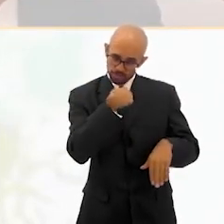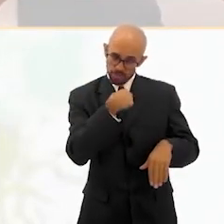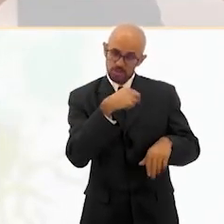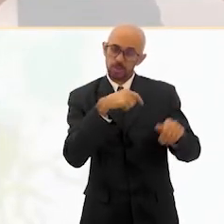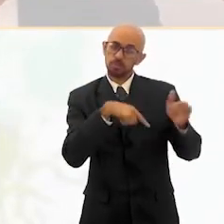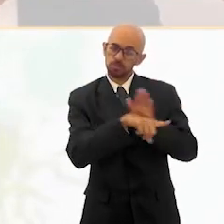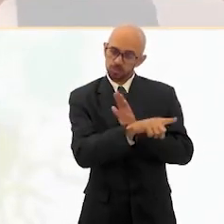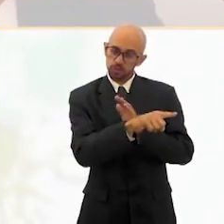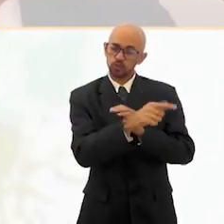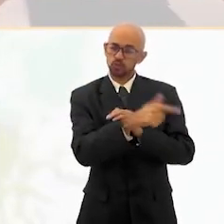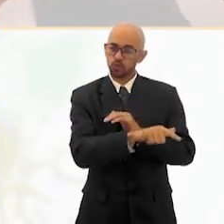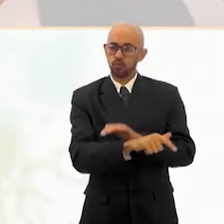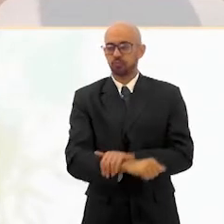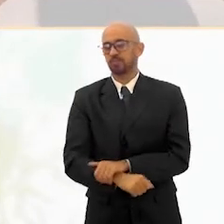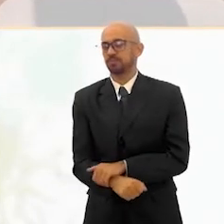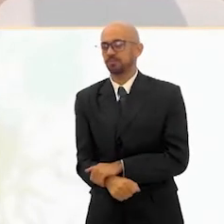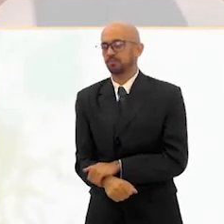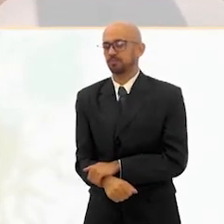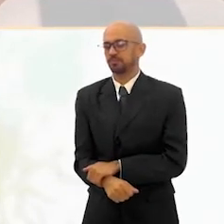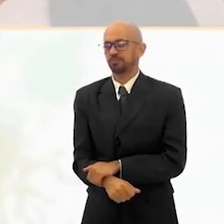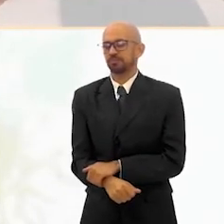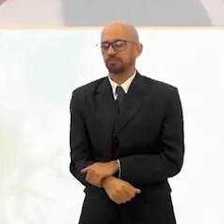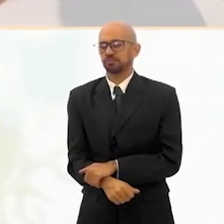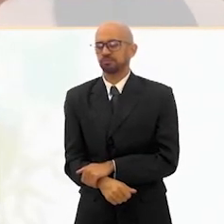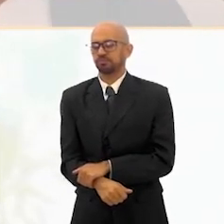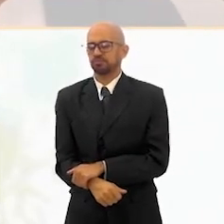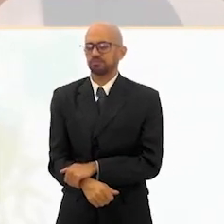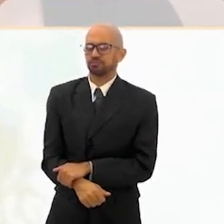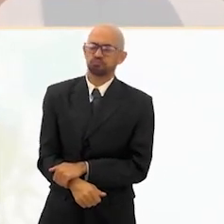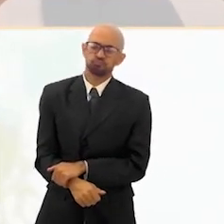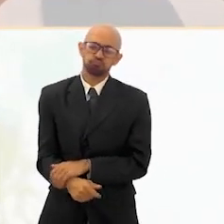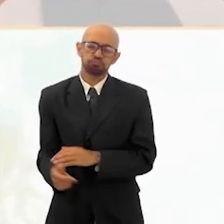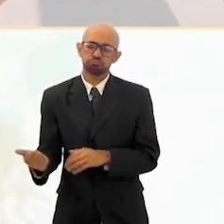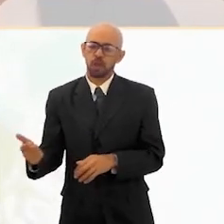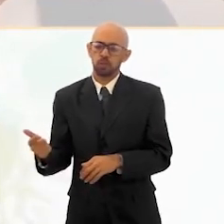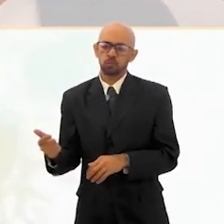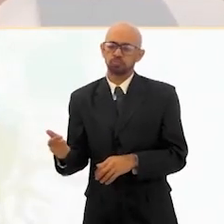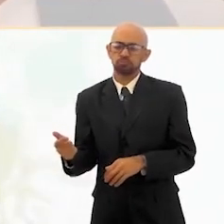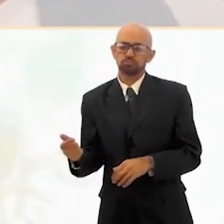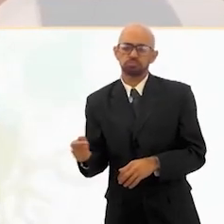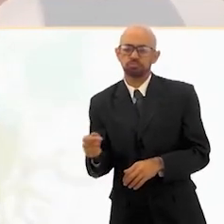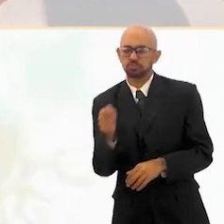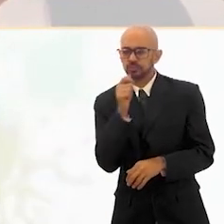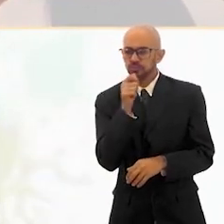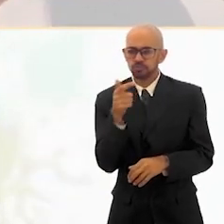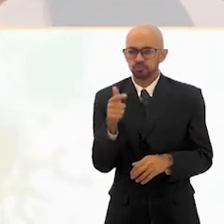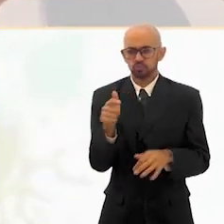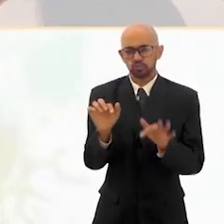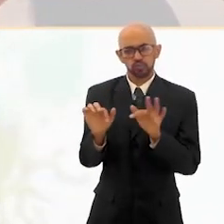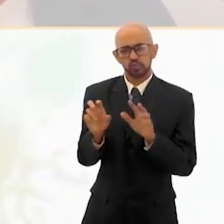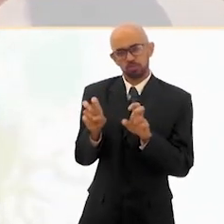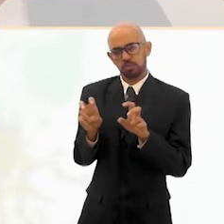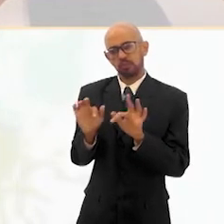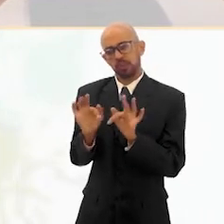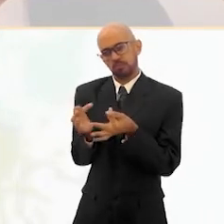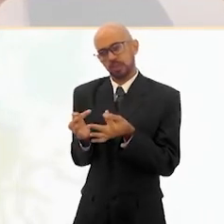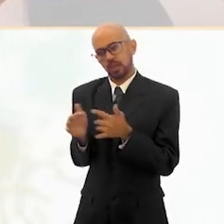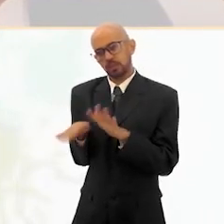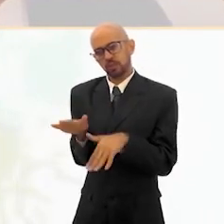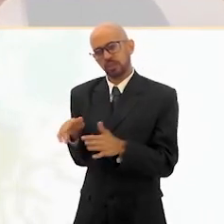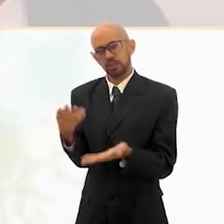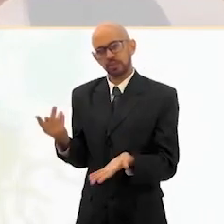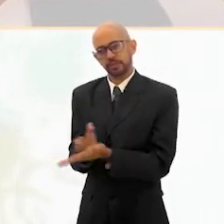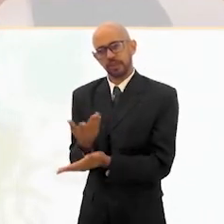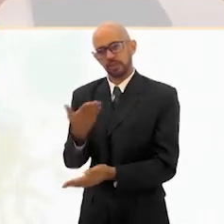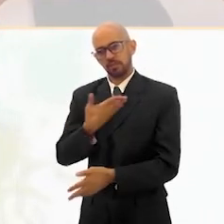outra pergunta. Bom, não identifico nada em relação à família. Óbvio que amigos a gente